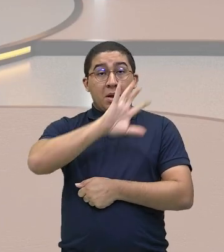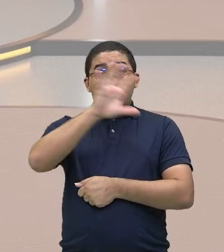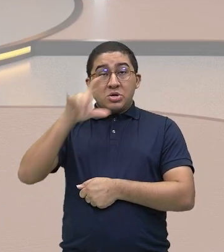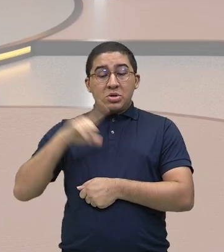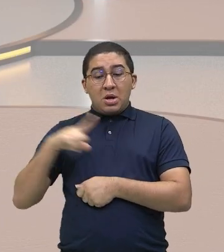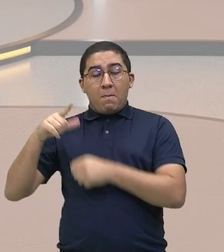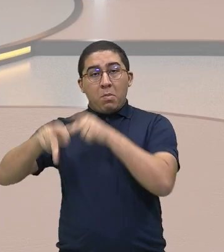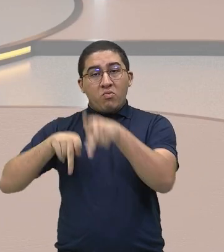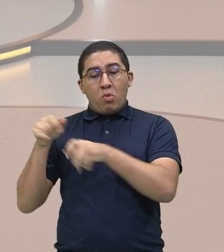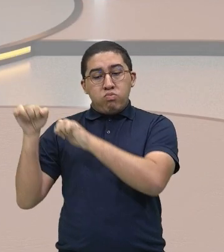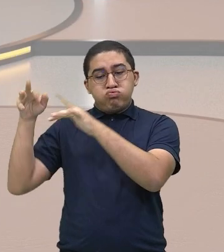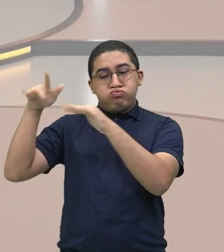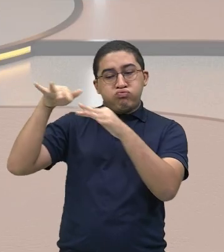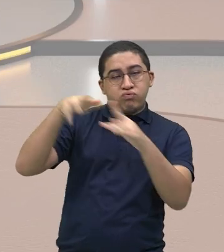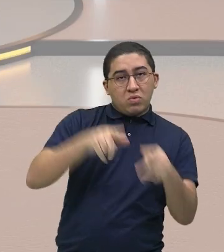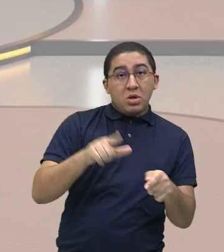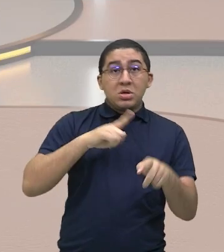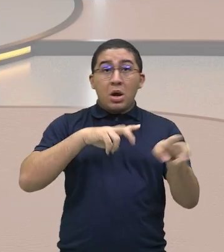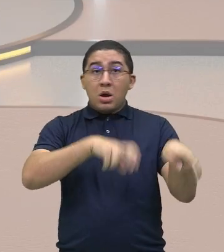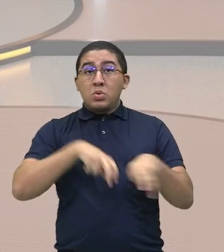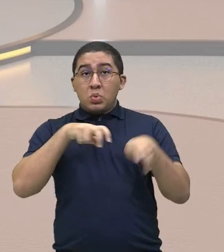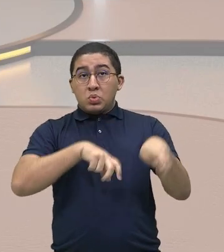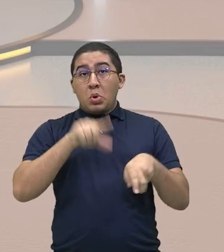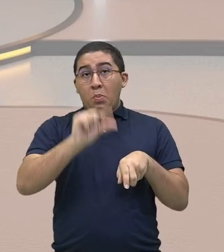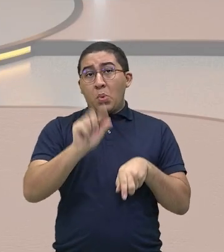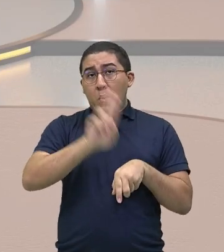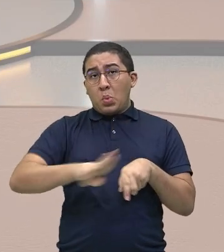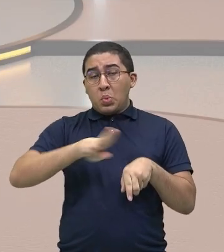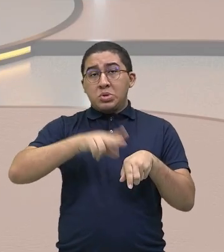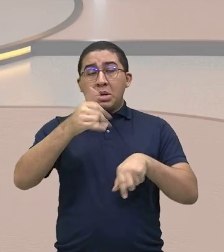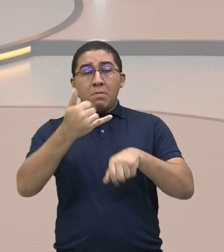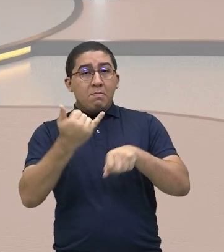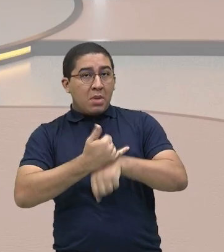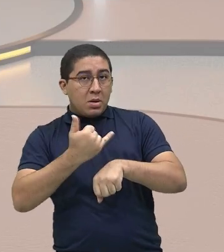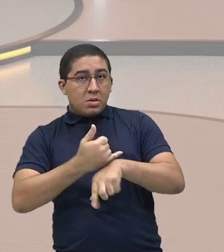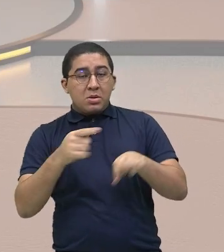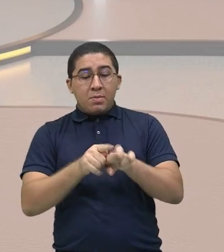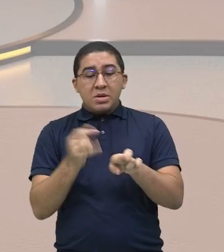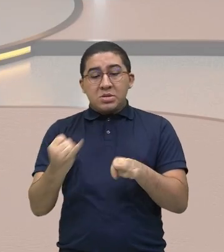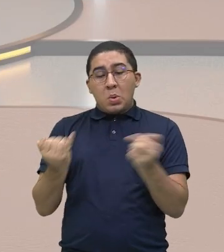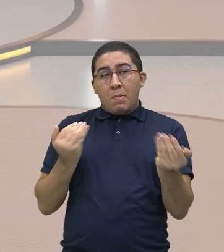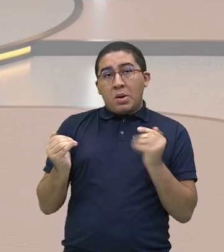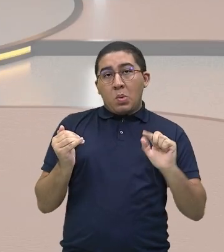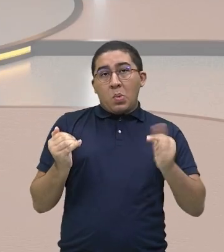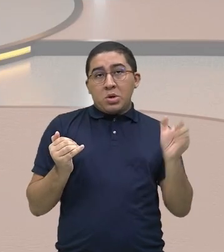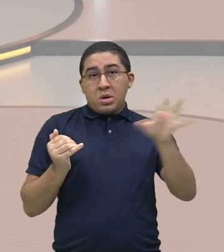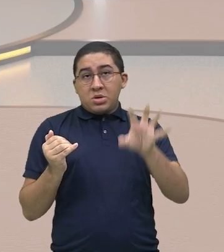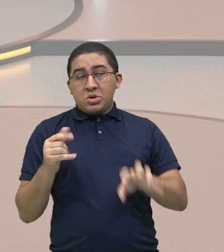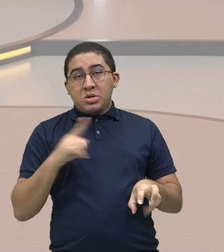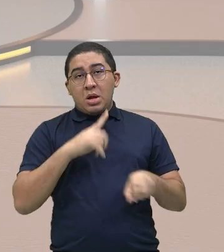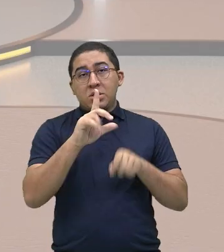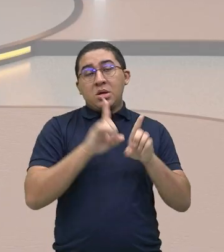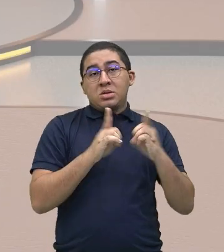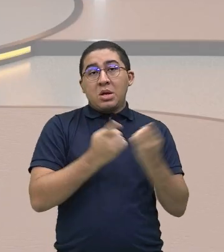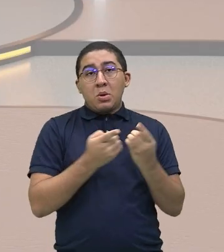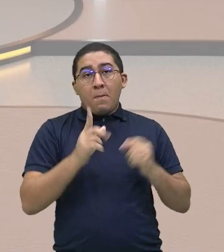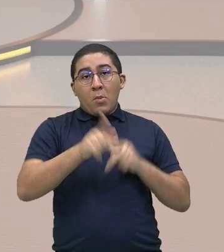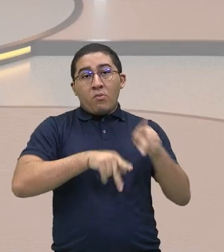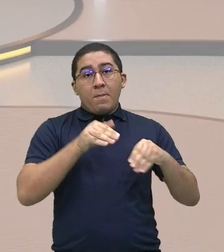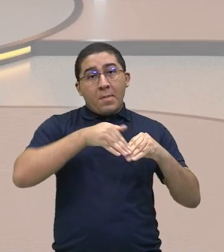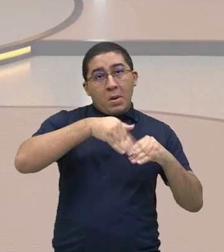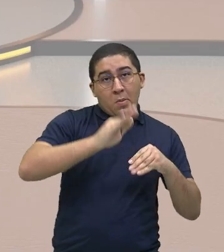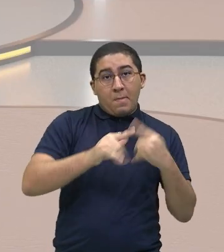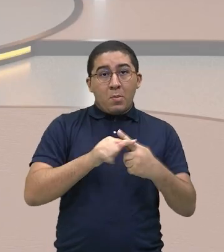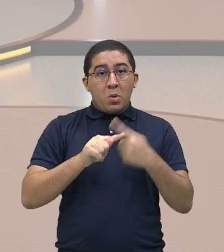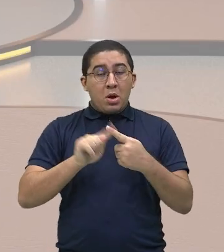pouco mecanizada se comparada à região centro-oeste e às regiões mais densamente povoadas. Já a região